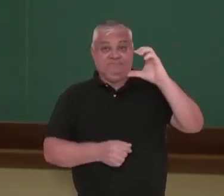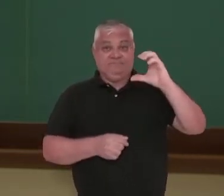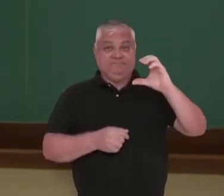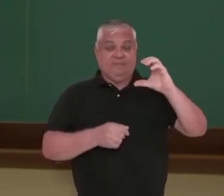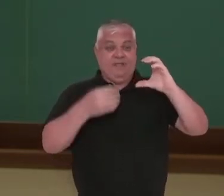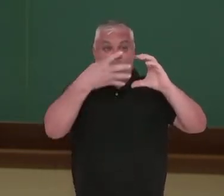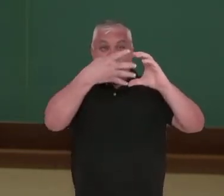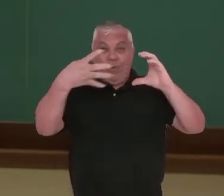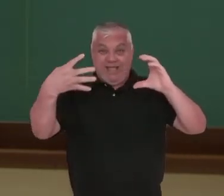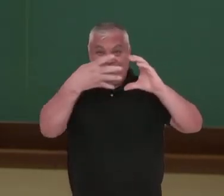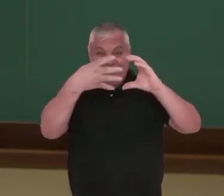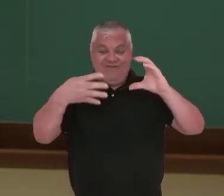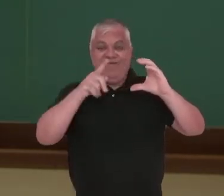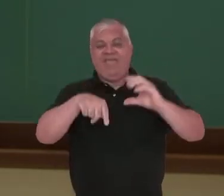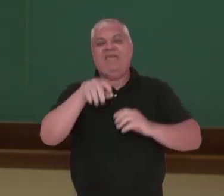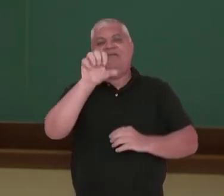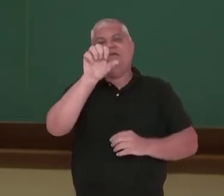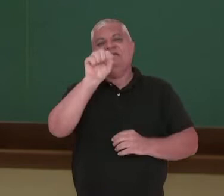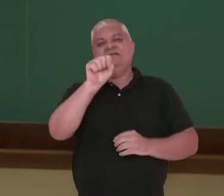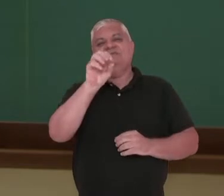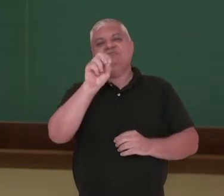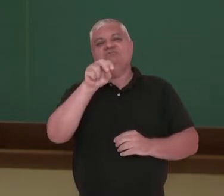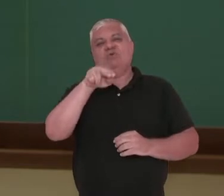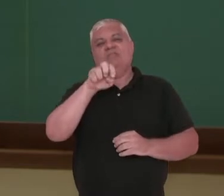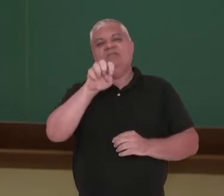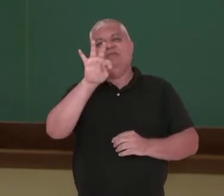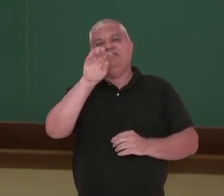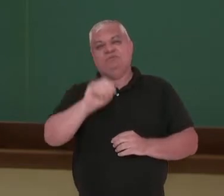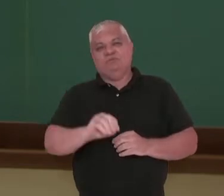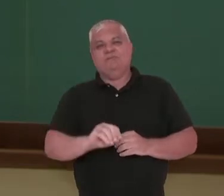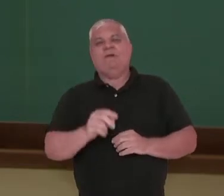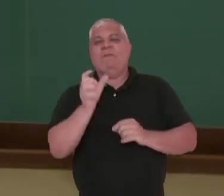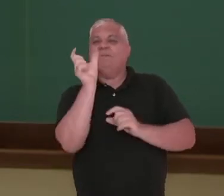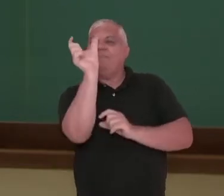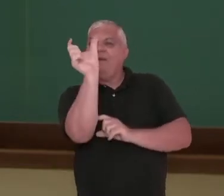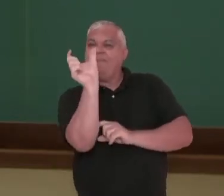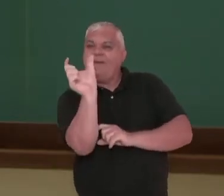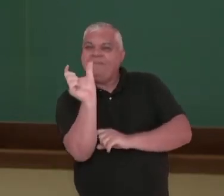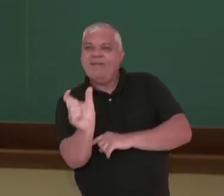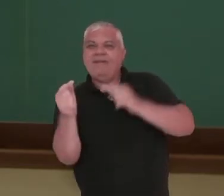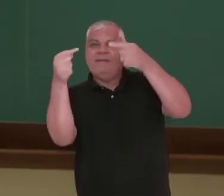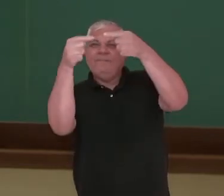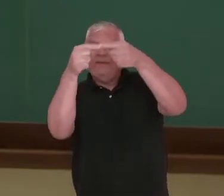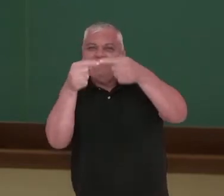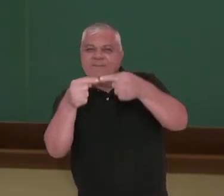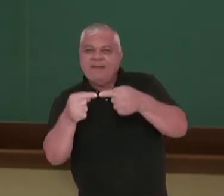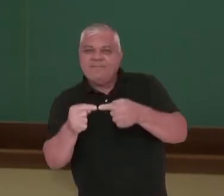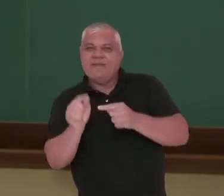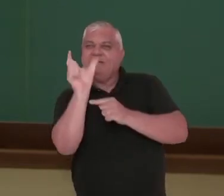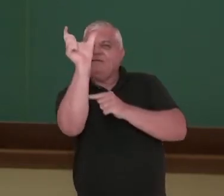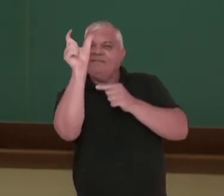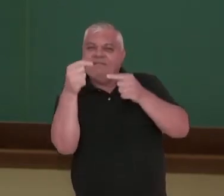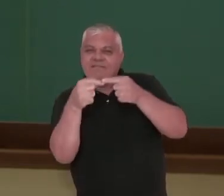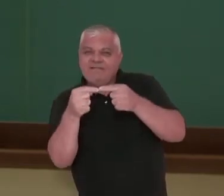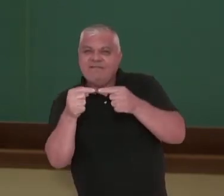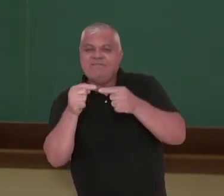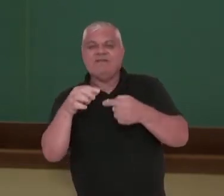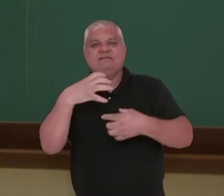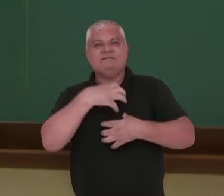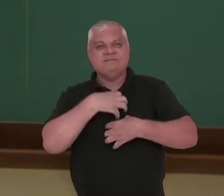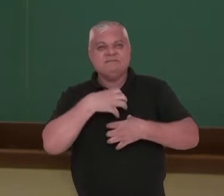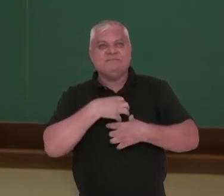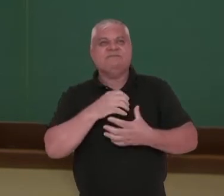soneto camoniano. Perceba então as rimas presentes, né? O sentimento aqui